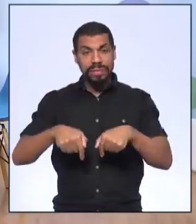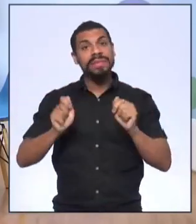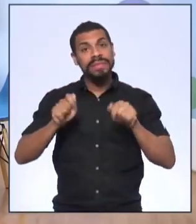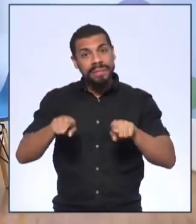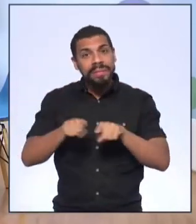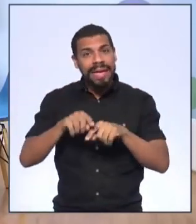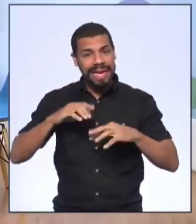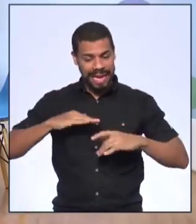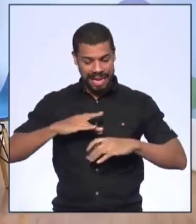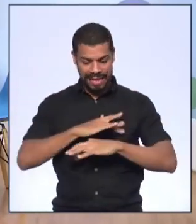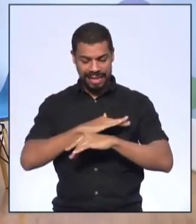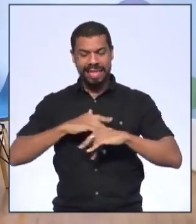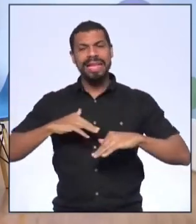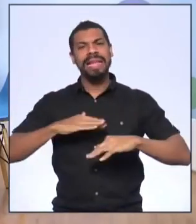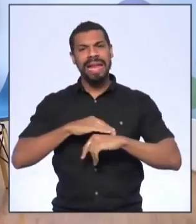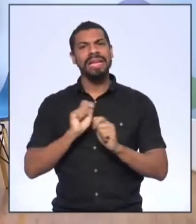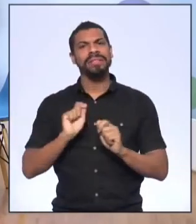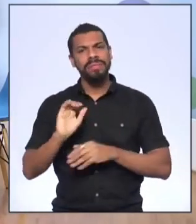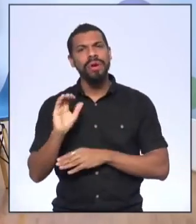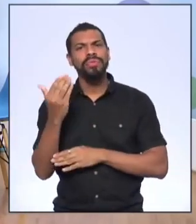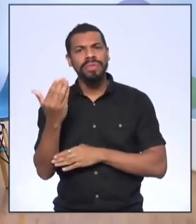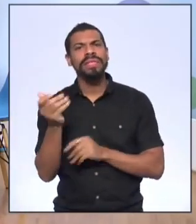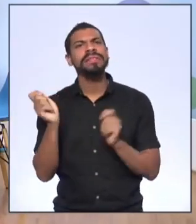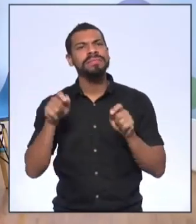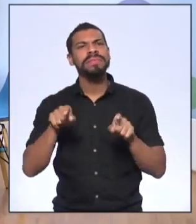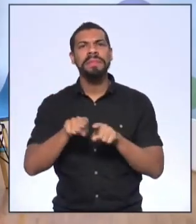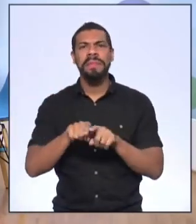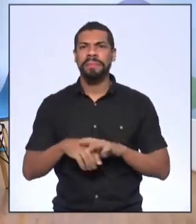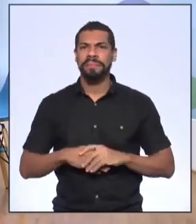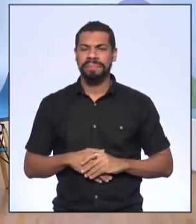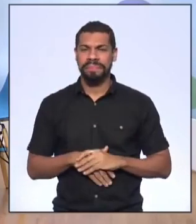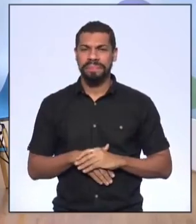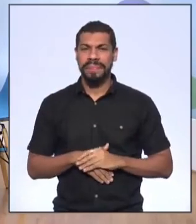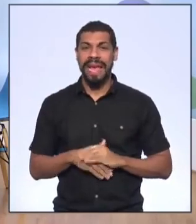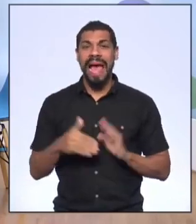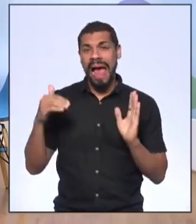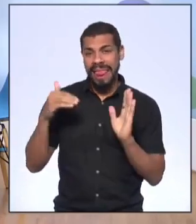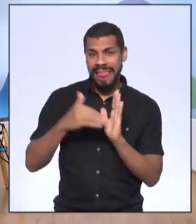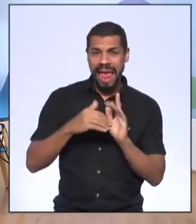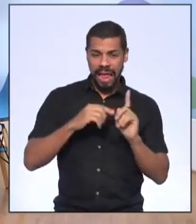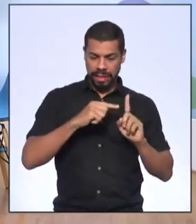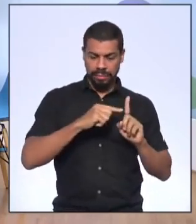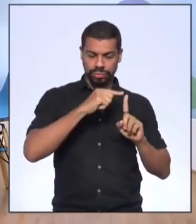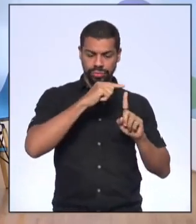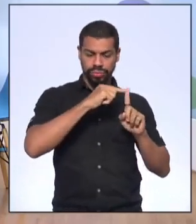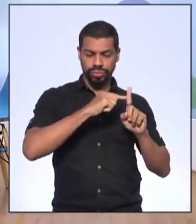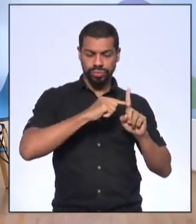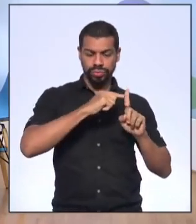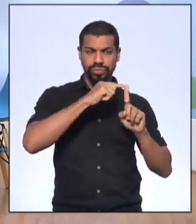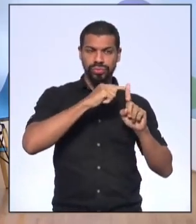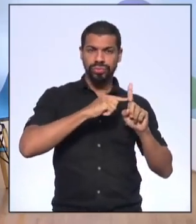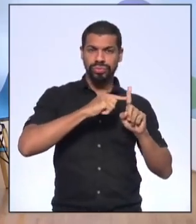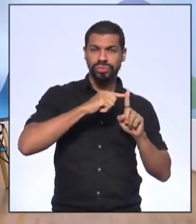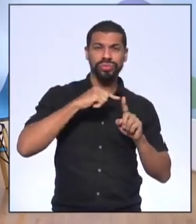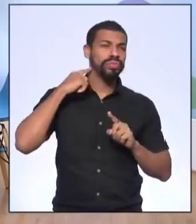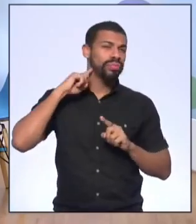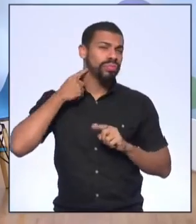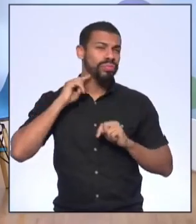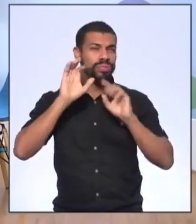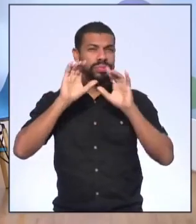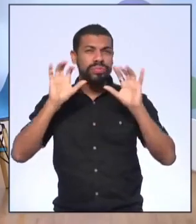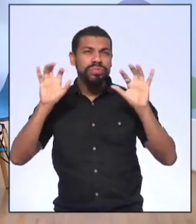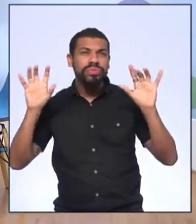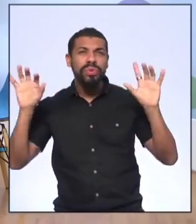cidades. Além do mais, pode até aumentar a temperatura da cidade, por quê? Se tiver muita poluição, né? E esses prédios, né?